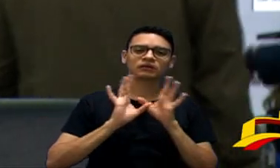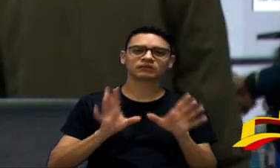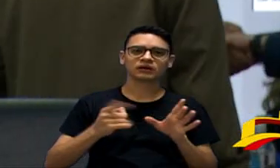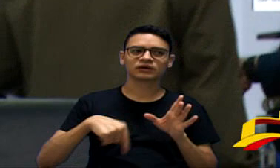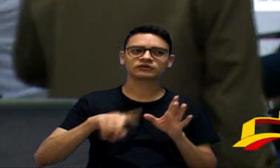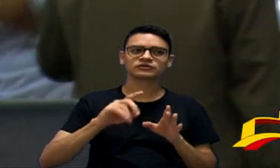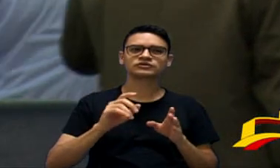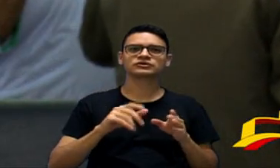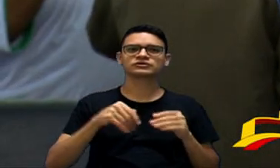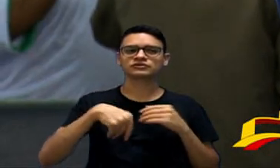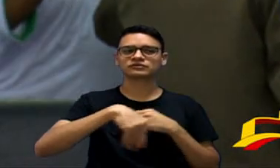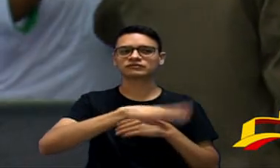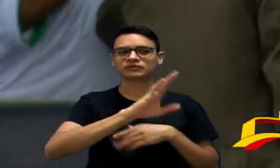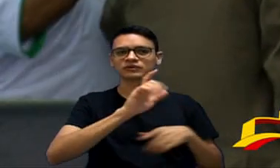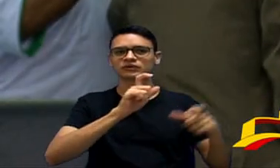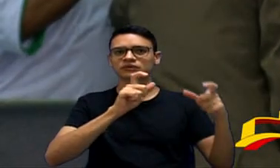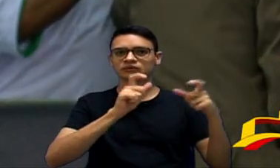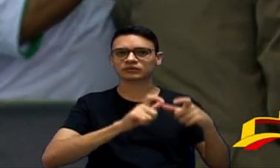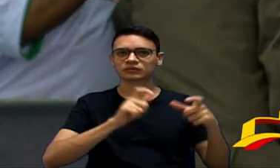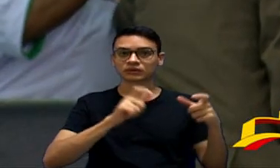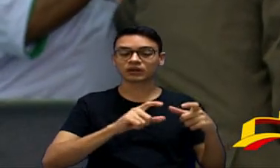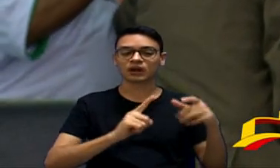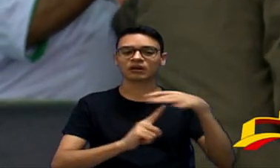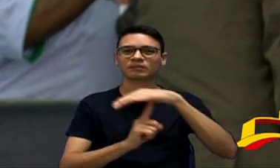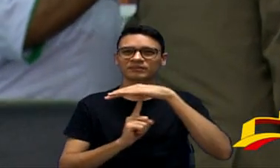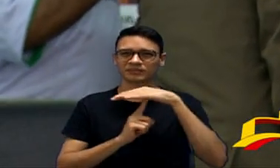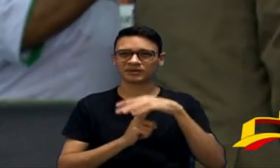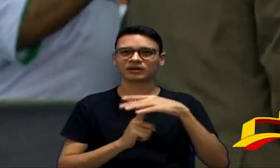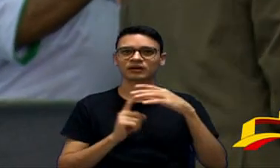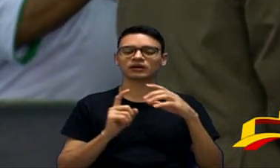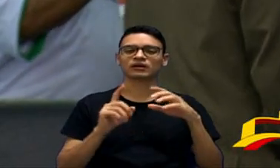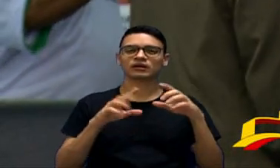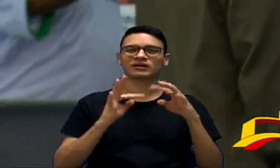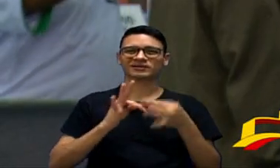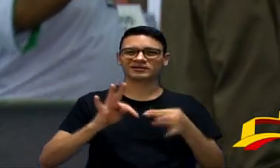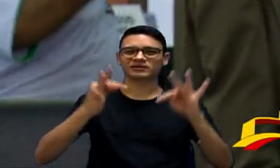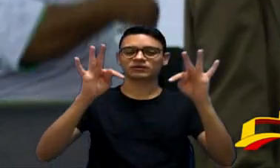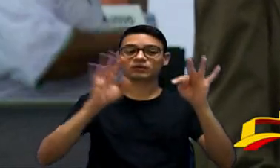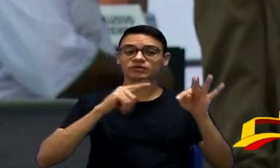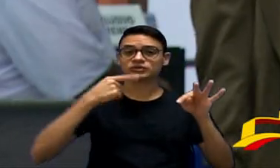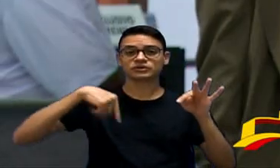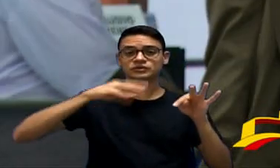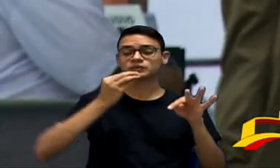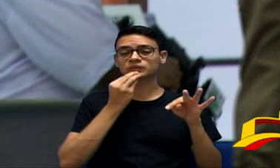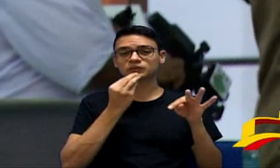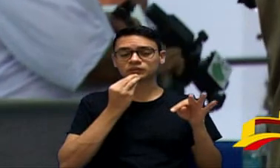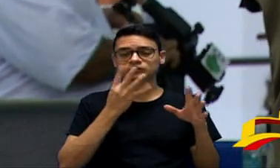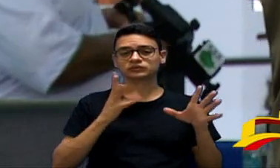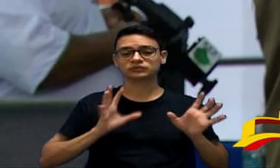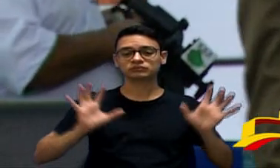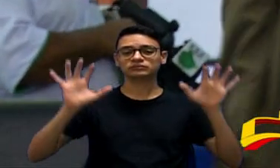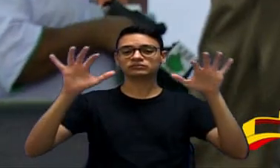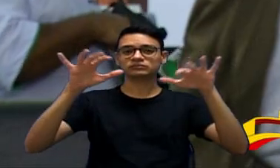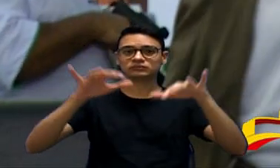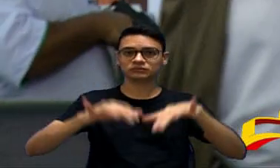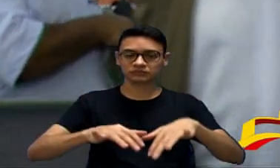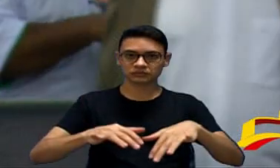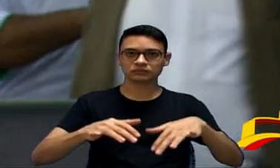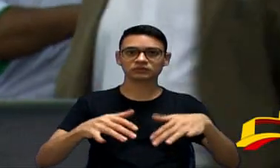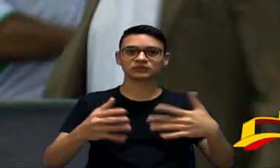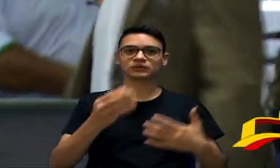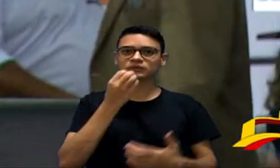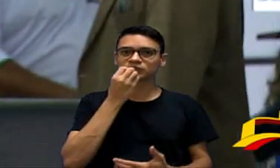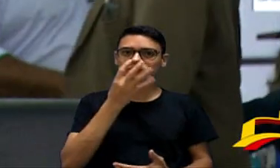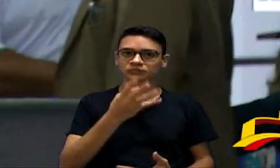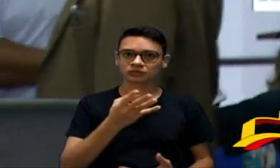ir lá perto do Parque Tecnológico, que é morto, a gente se reúne lá, faz algo bom, a gente vende